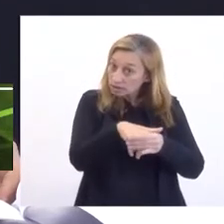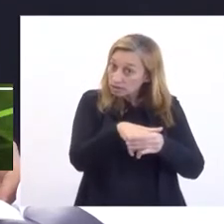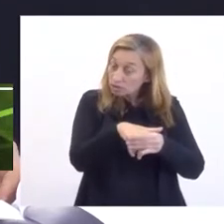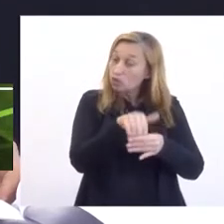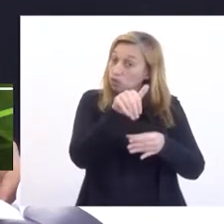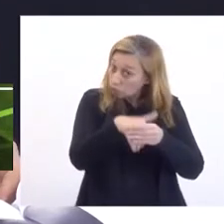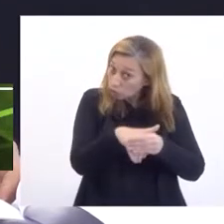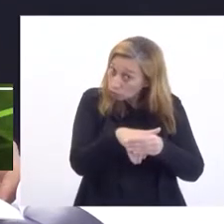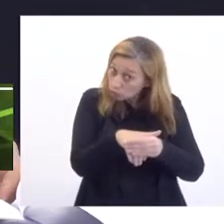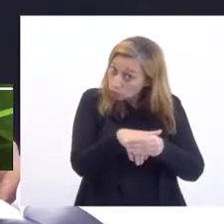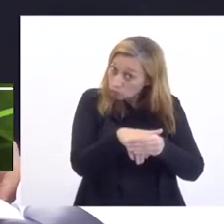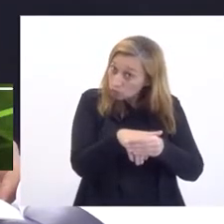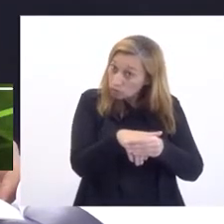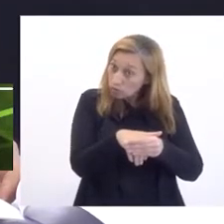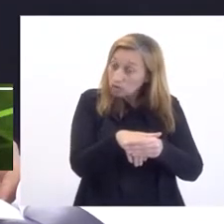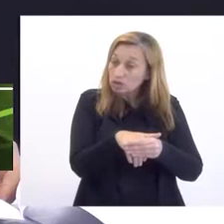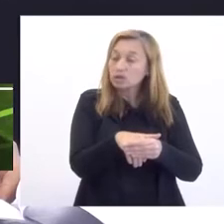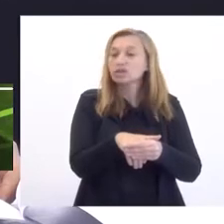votou